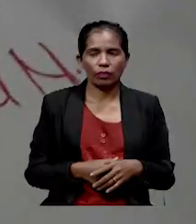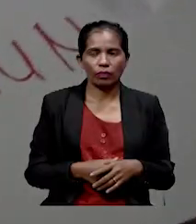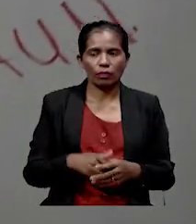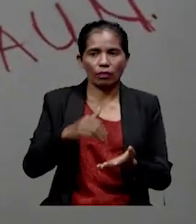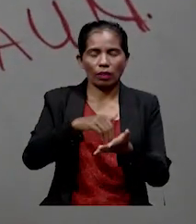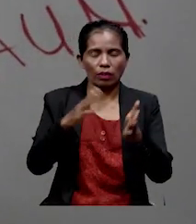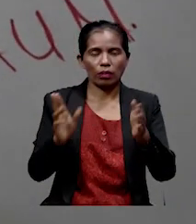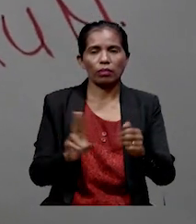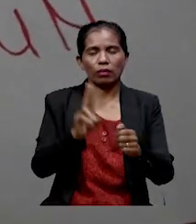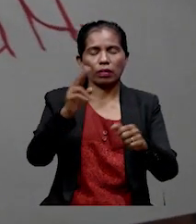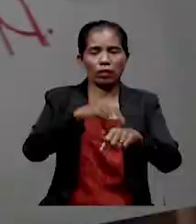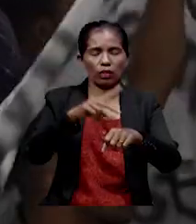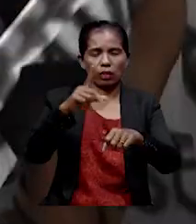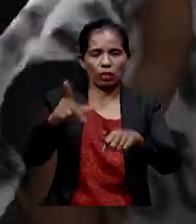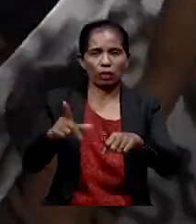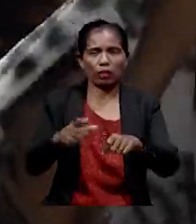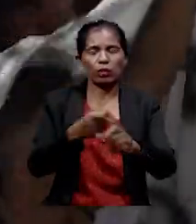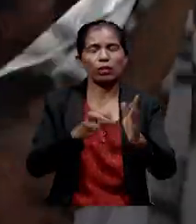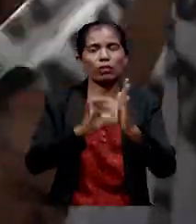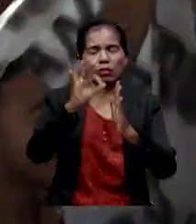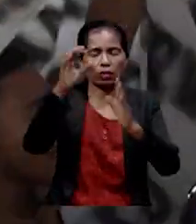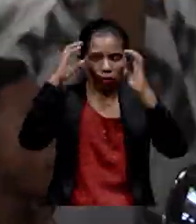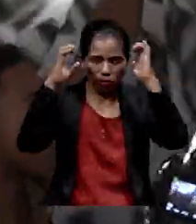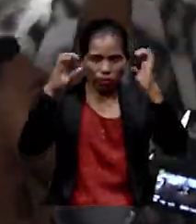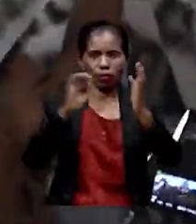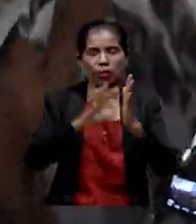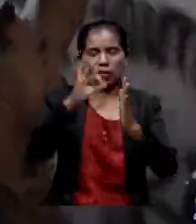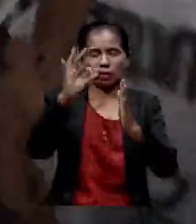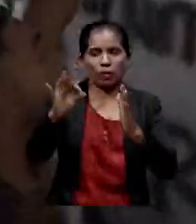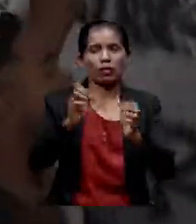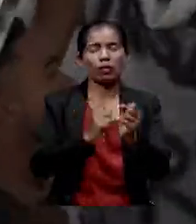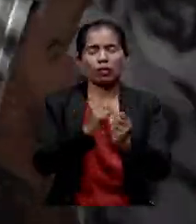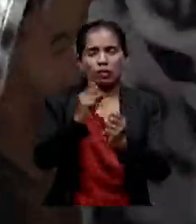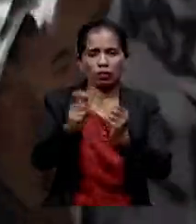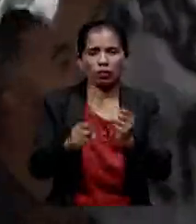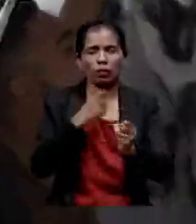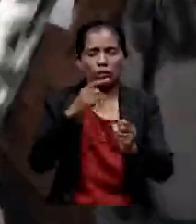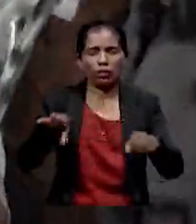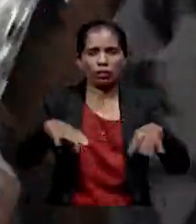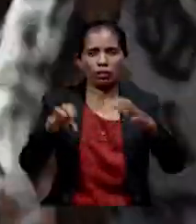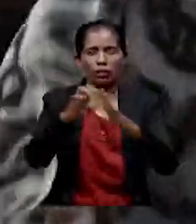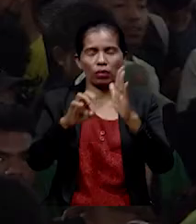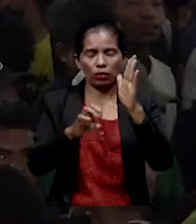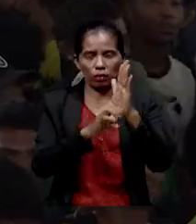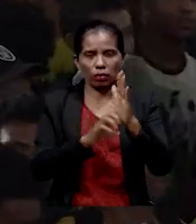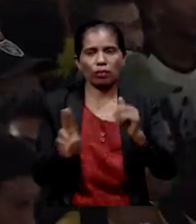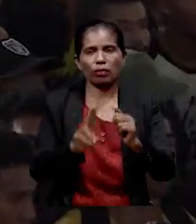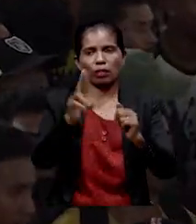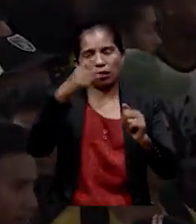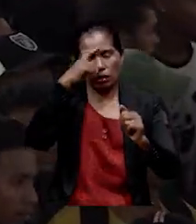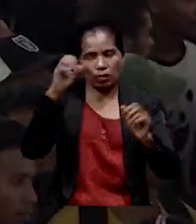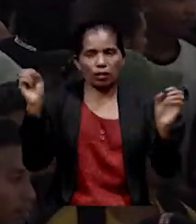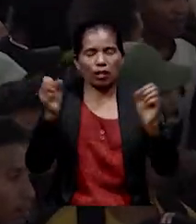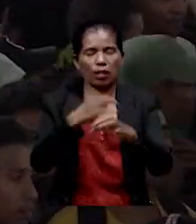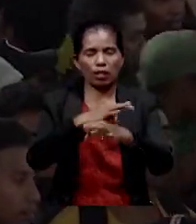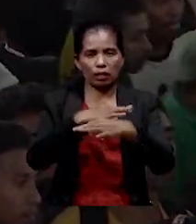Estudante Universidade Nacional Timor-Leste, Husi Fakultad de Educação no Fakultad de Ciências Sociais, lamenta o serviço estrutura universidade Nyang, tambah hadiah